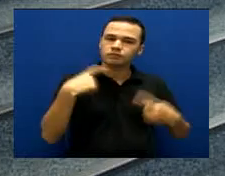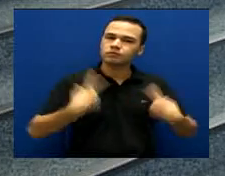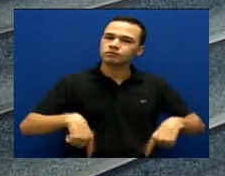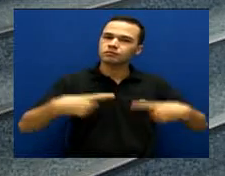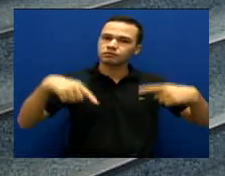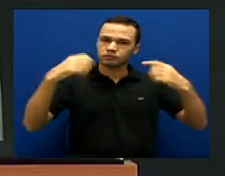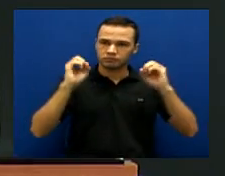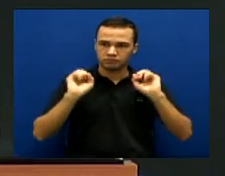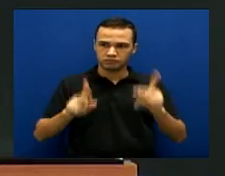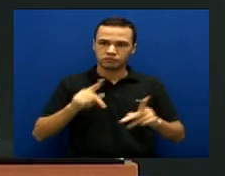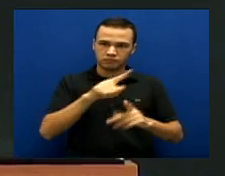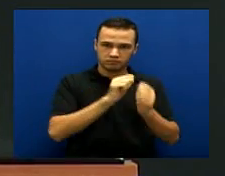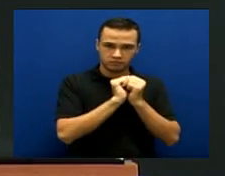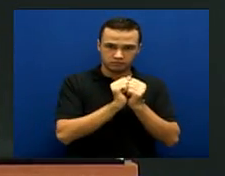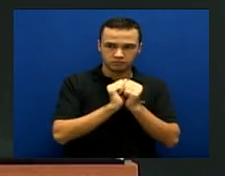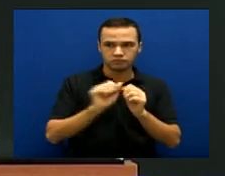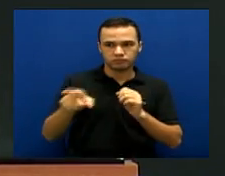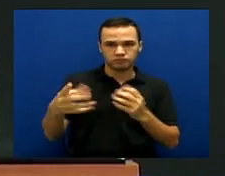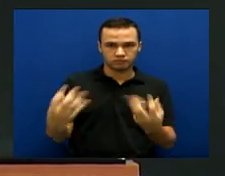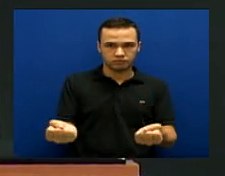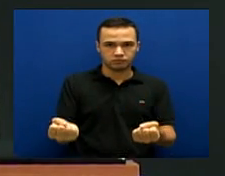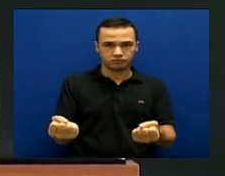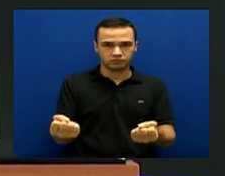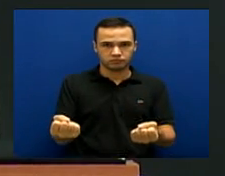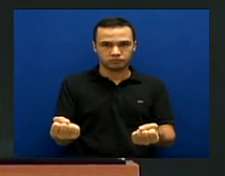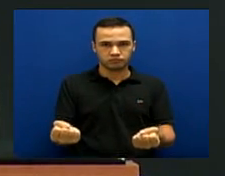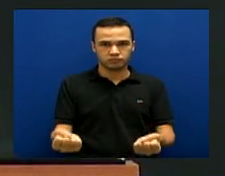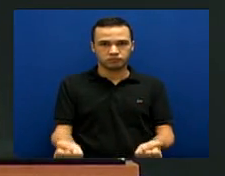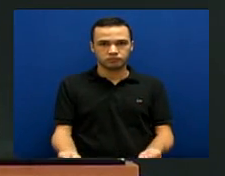depois no também que a população se você concordar